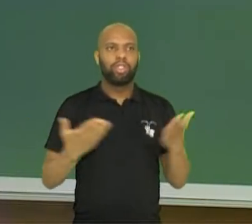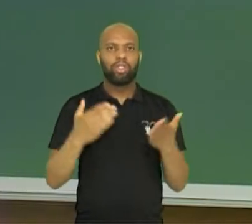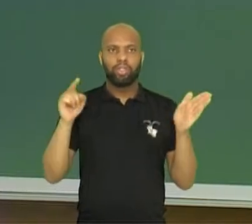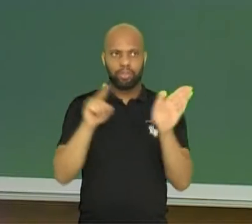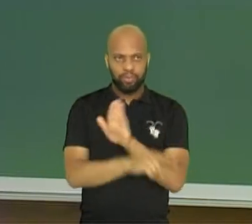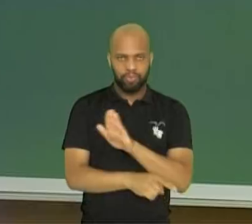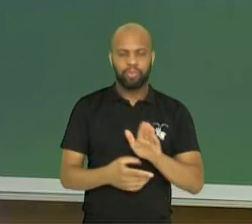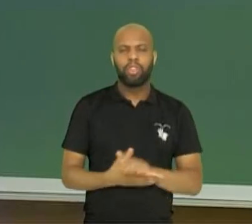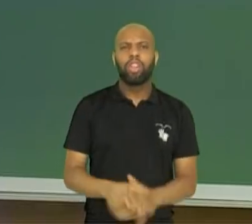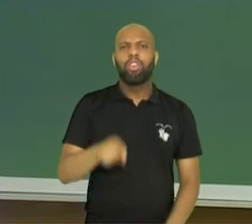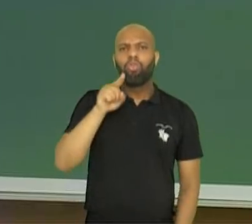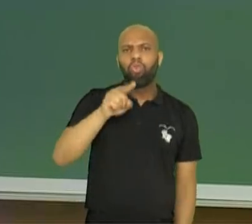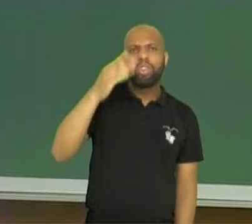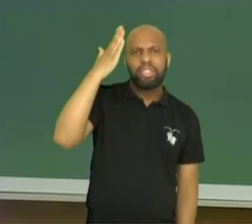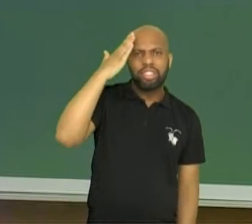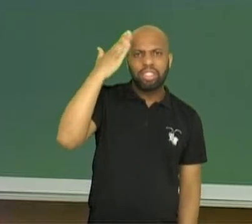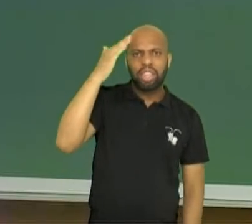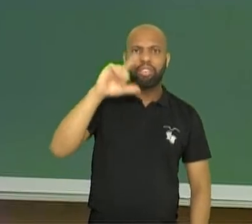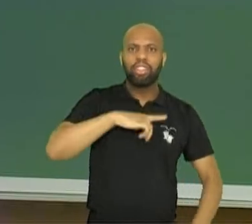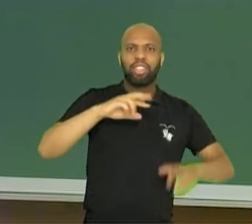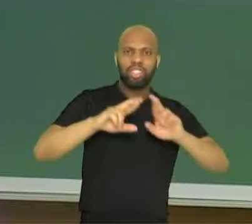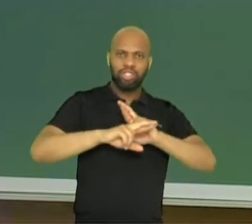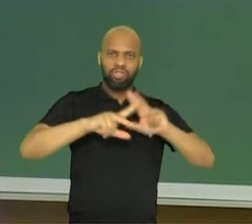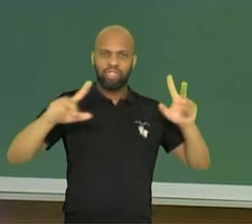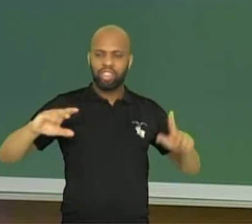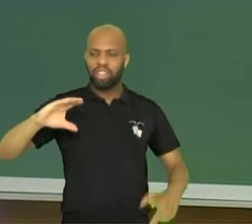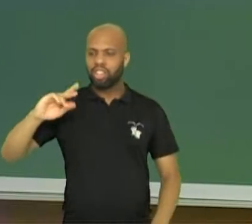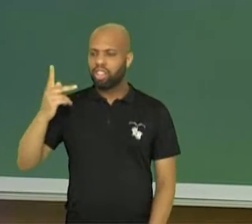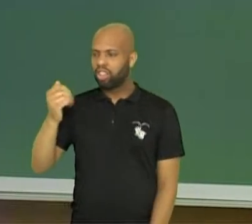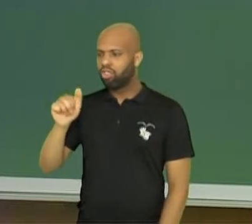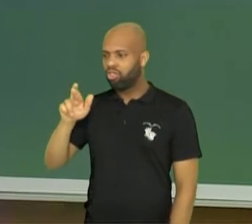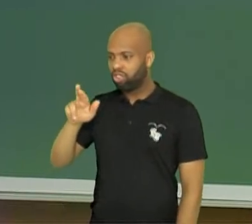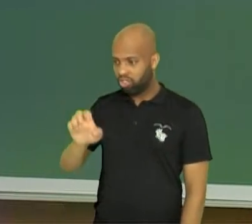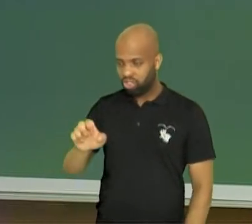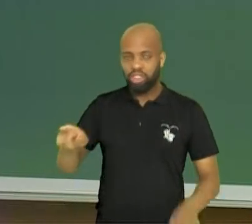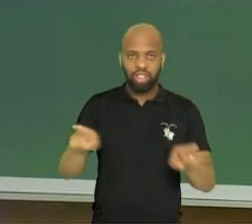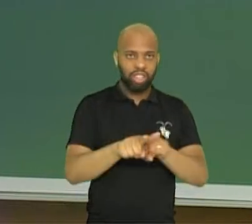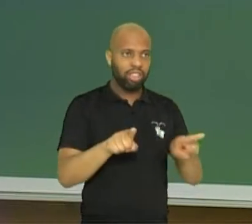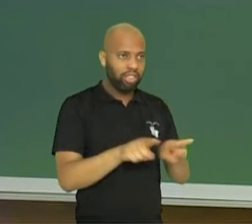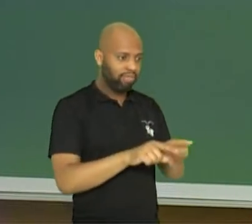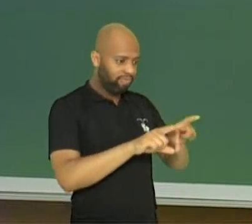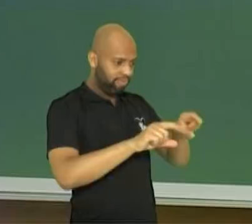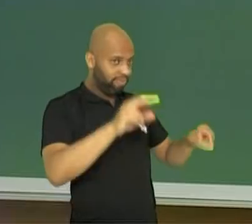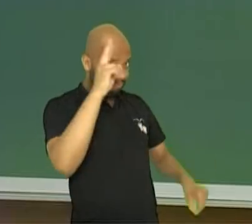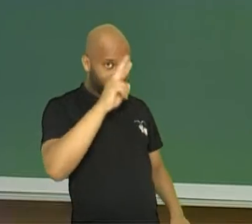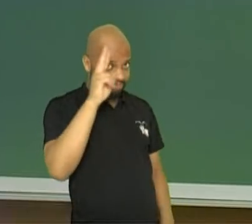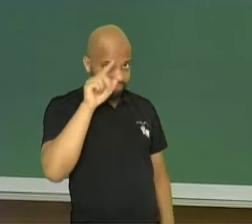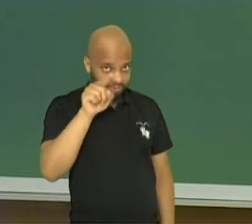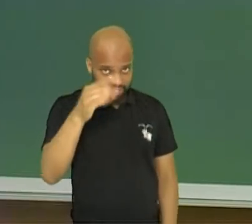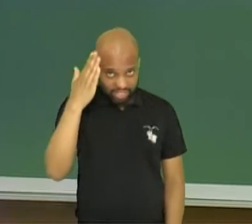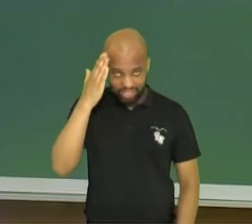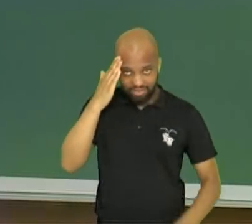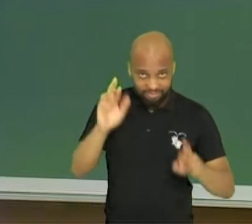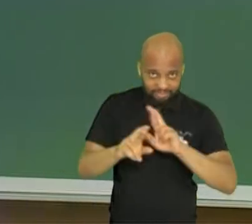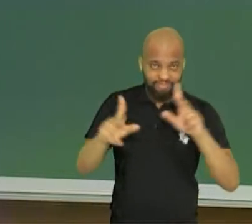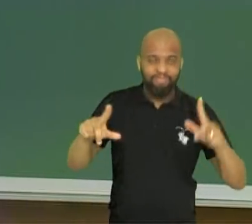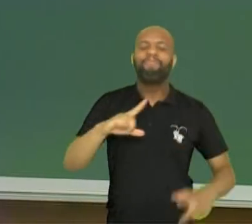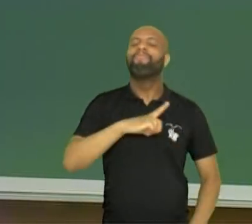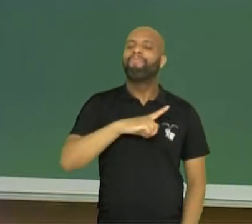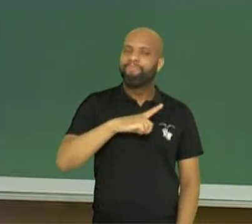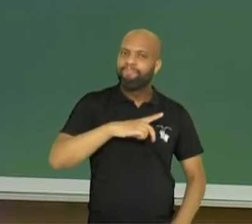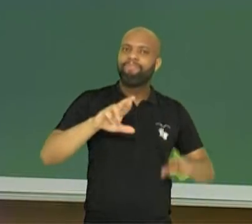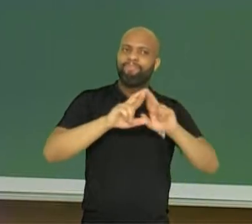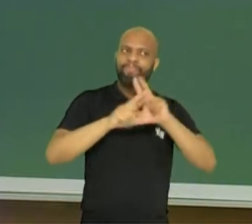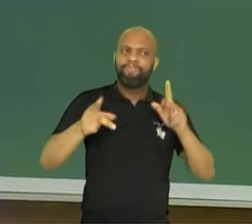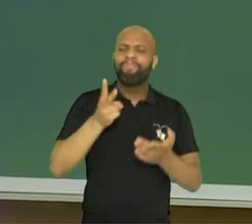quiz. Você sabe qual é a diferença entre charge e tirinha? E aí, quero ver. Você sabe? Sabia que existe diferença?